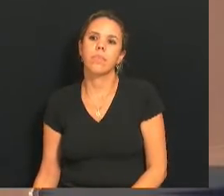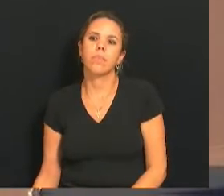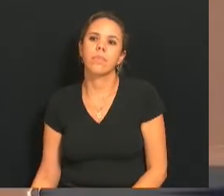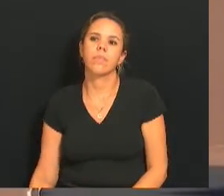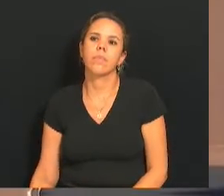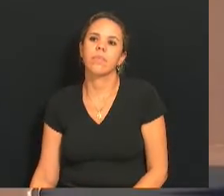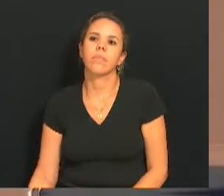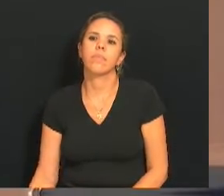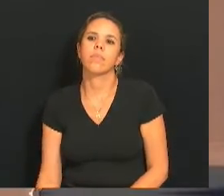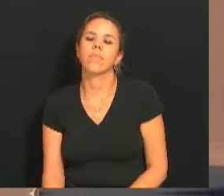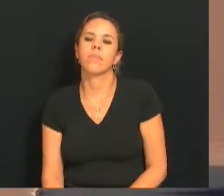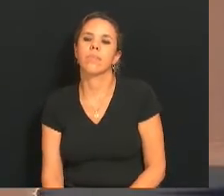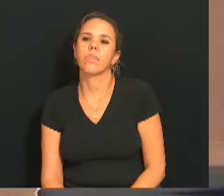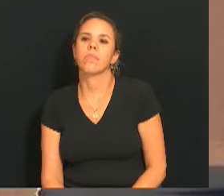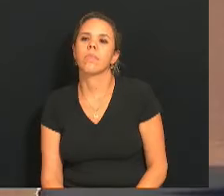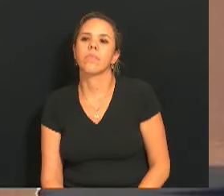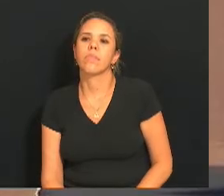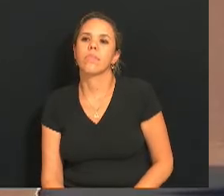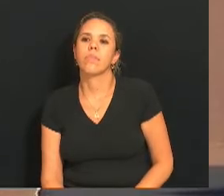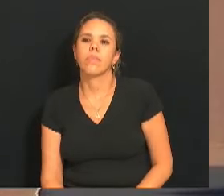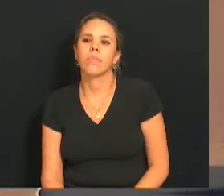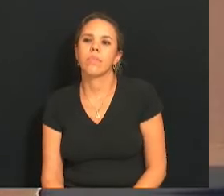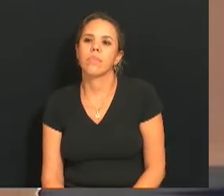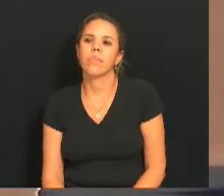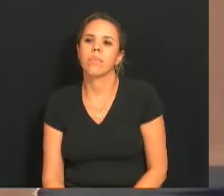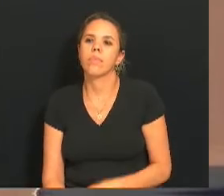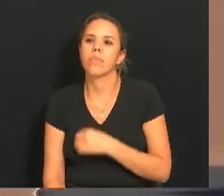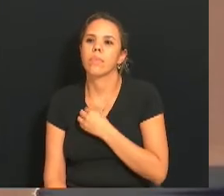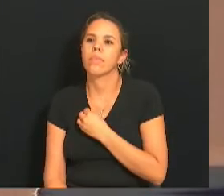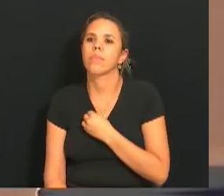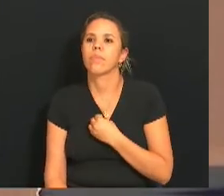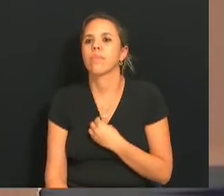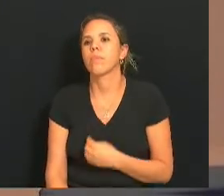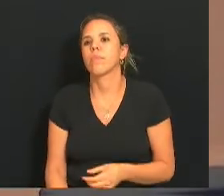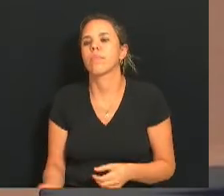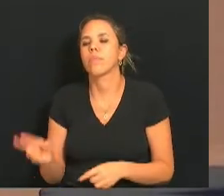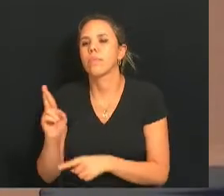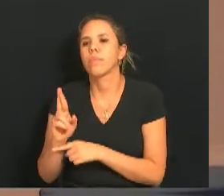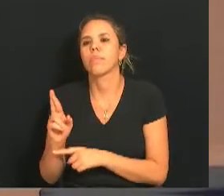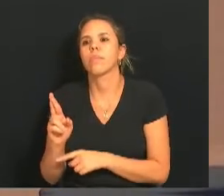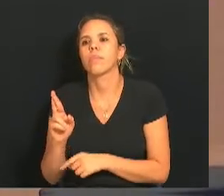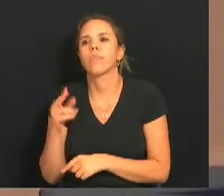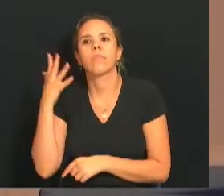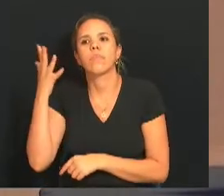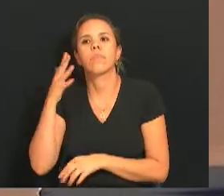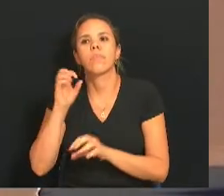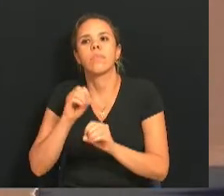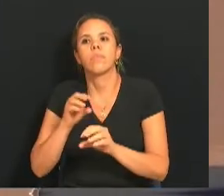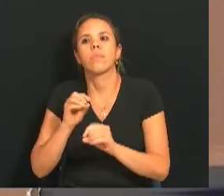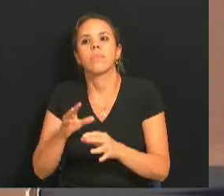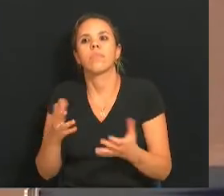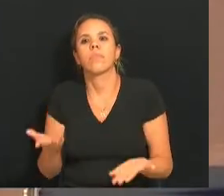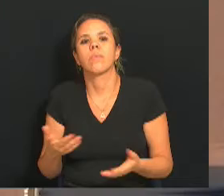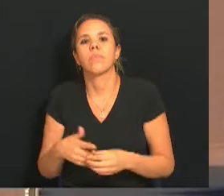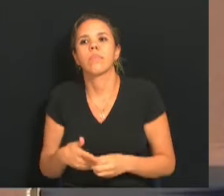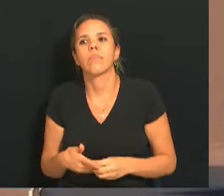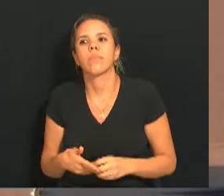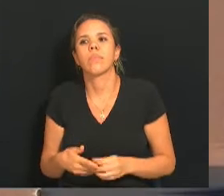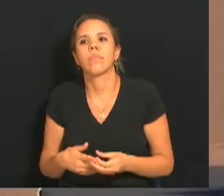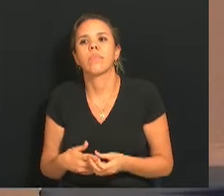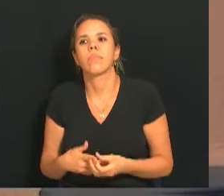Muito obrigado, professor Pedro Ganzelli, que representou aqui o Fórum Municipal de Educação. Obrigado